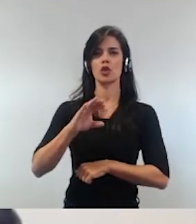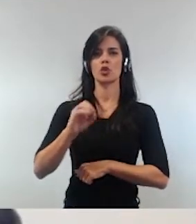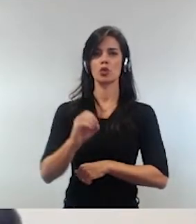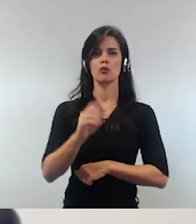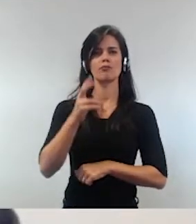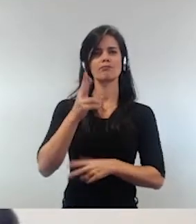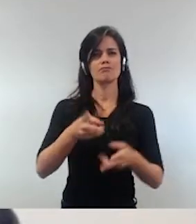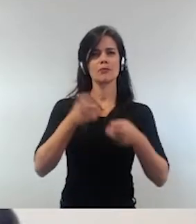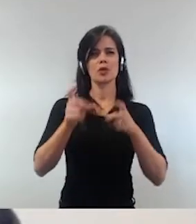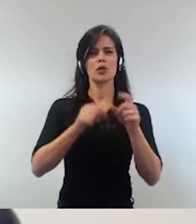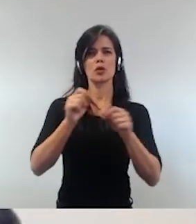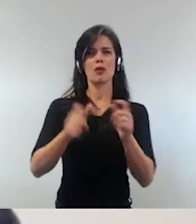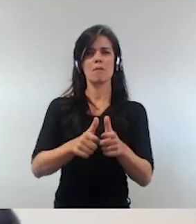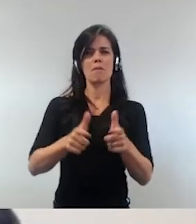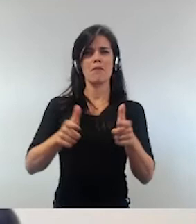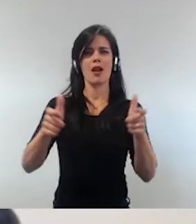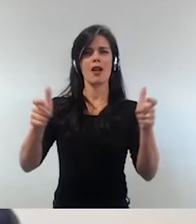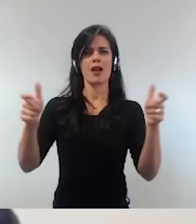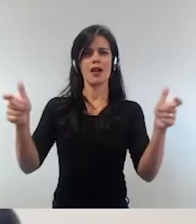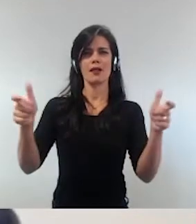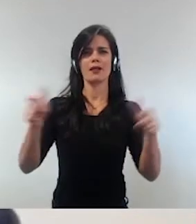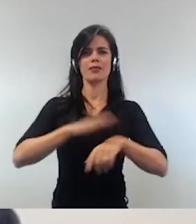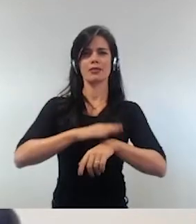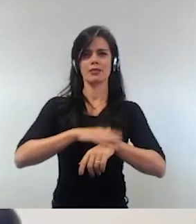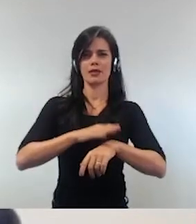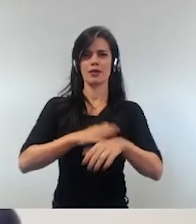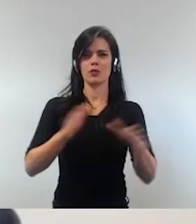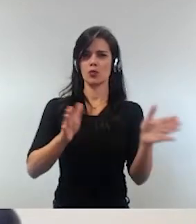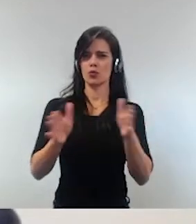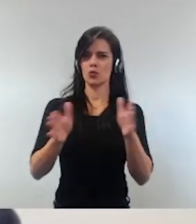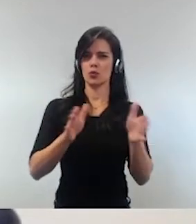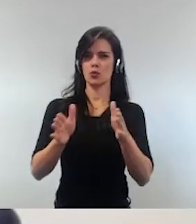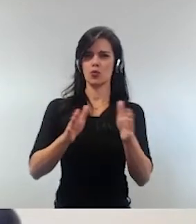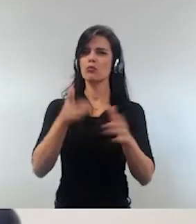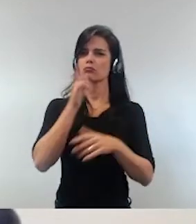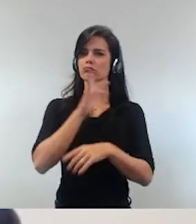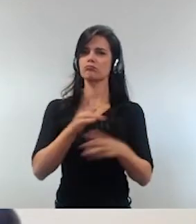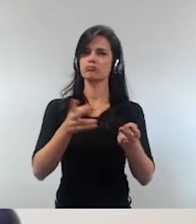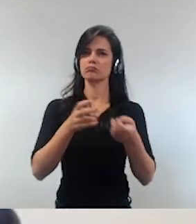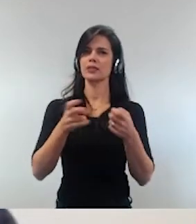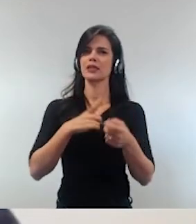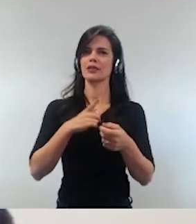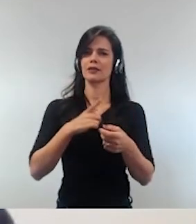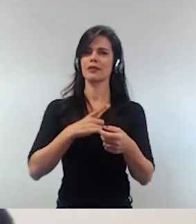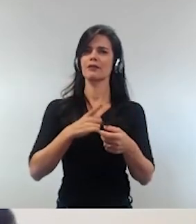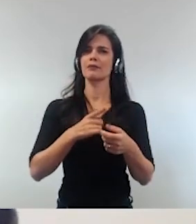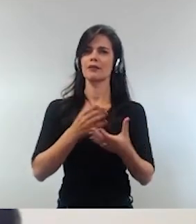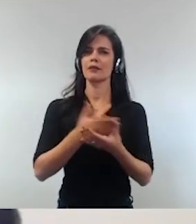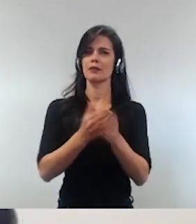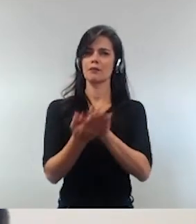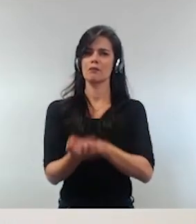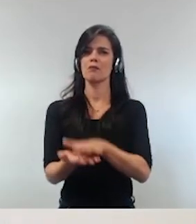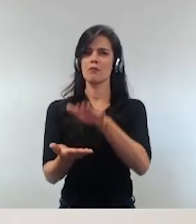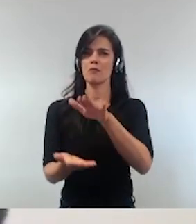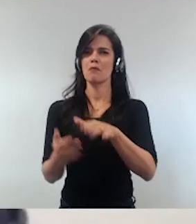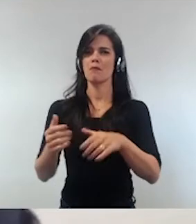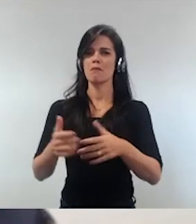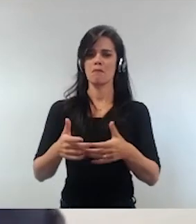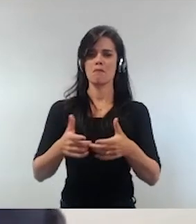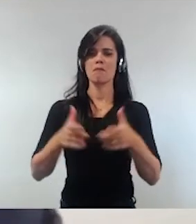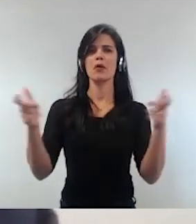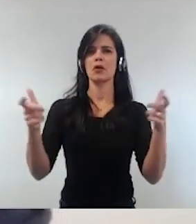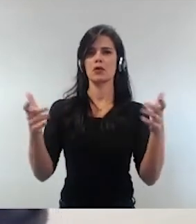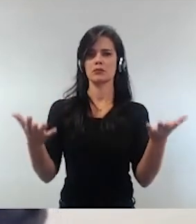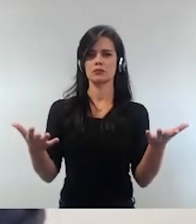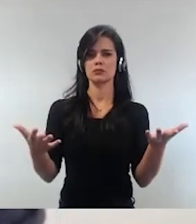aumento expressivo nesse período, mas jogando até contra aqui algo que eu